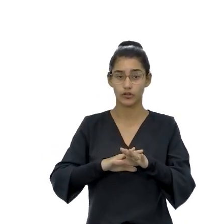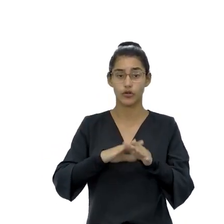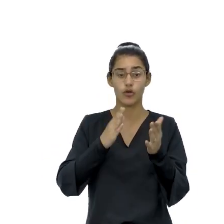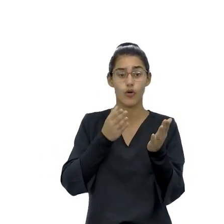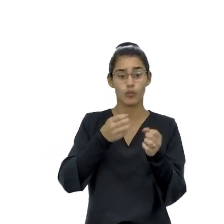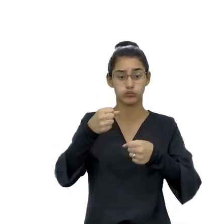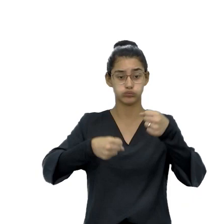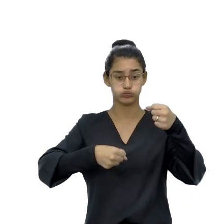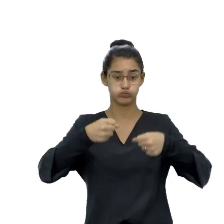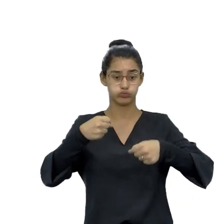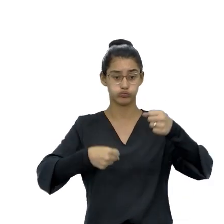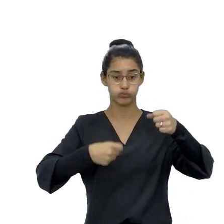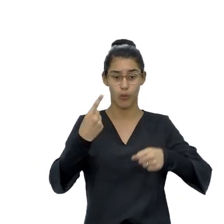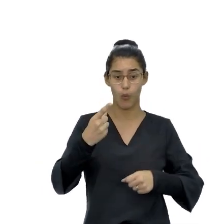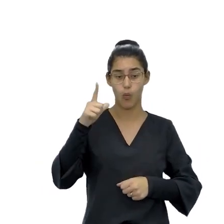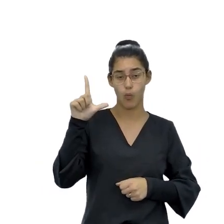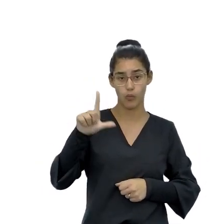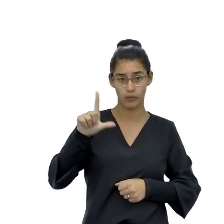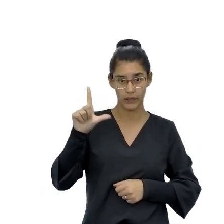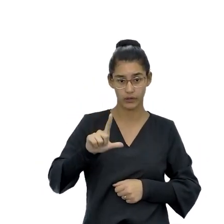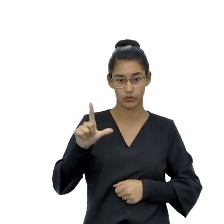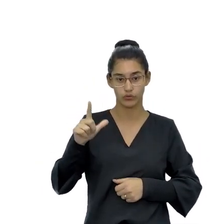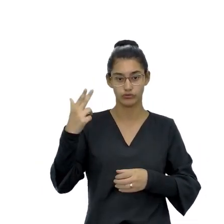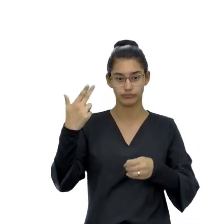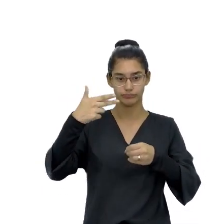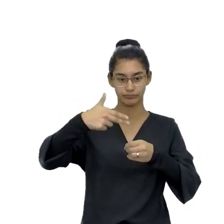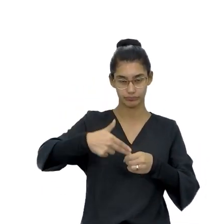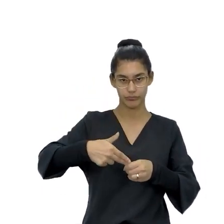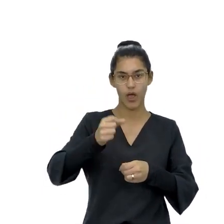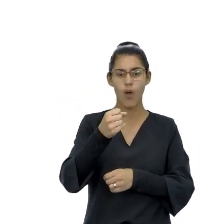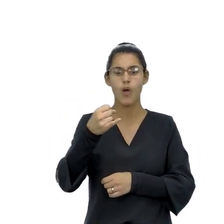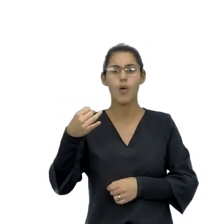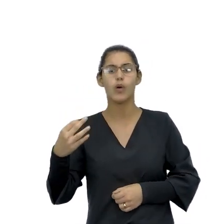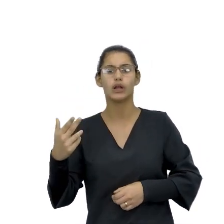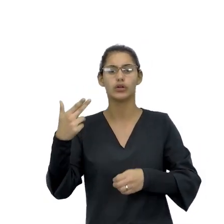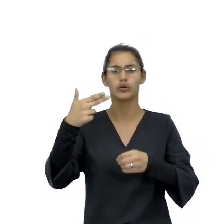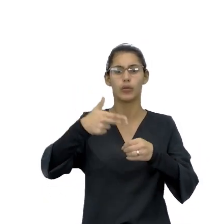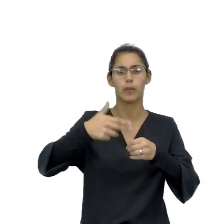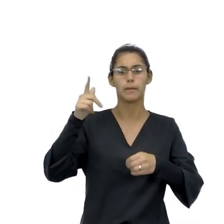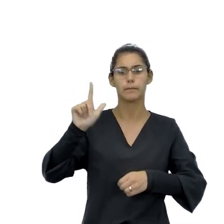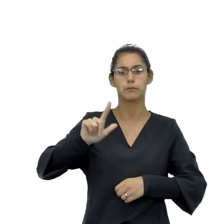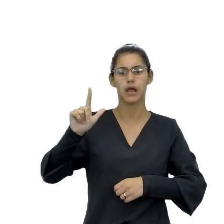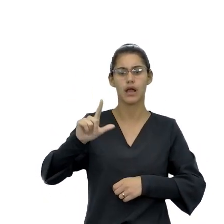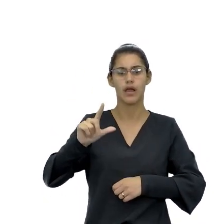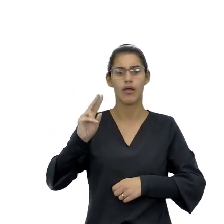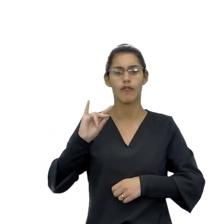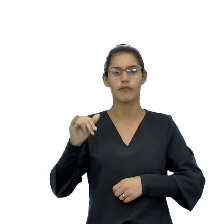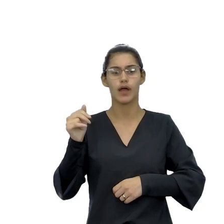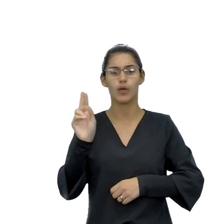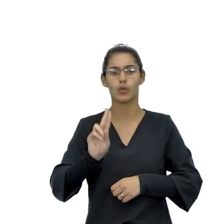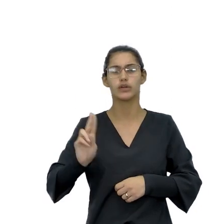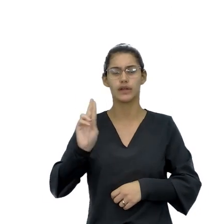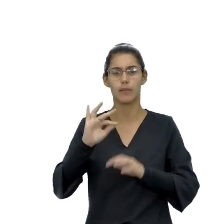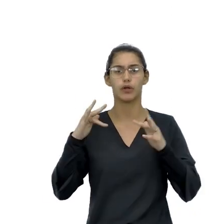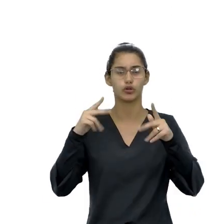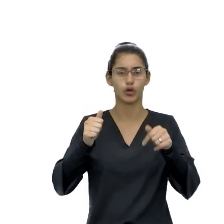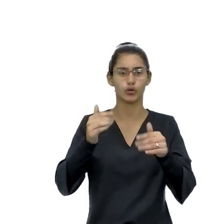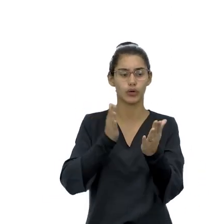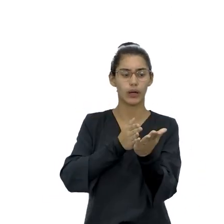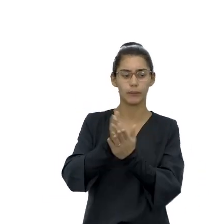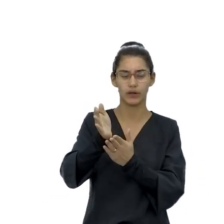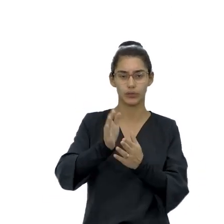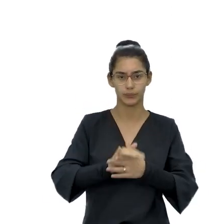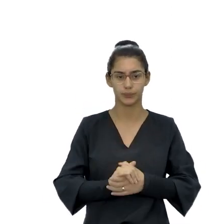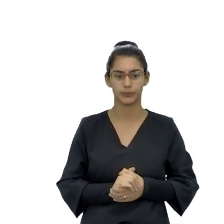seu carro gasta 1 litro de combustível. Quantos litros de combustível Walter gastará em todo o